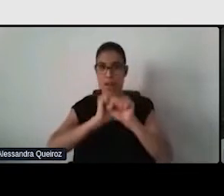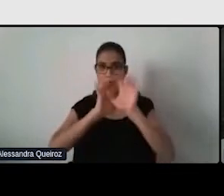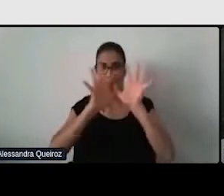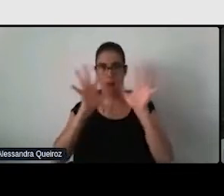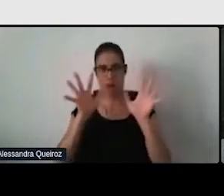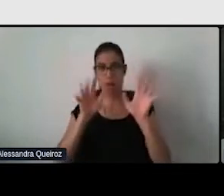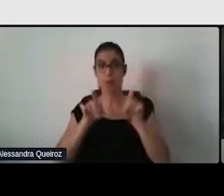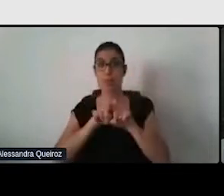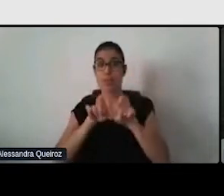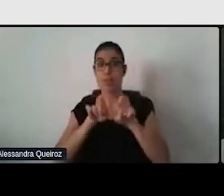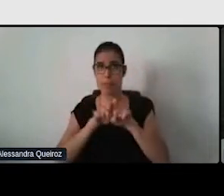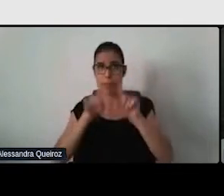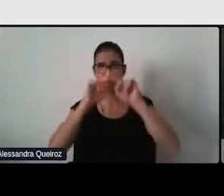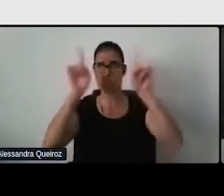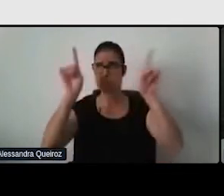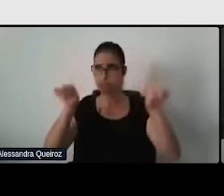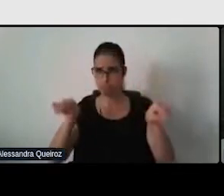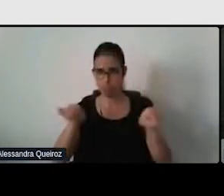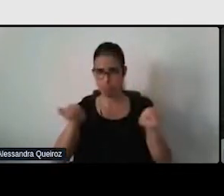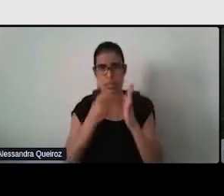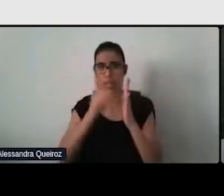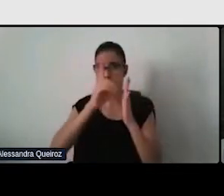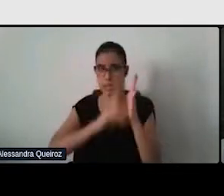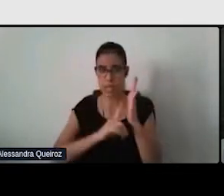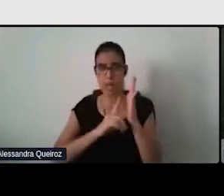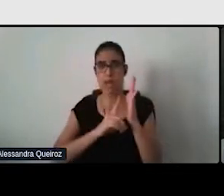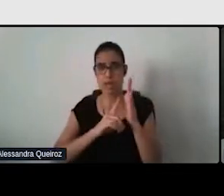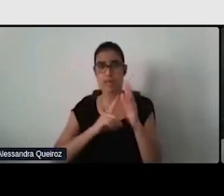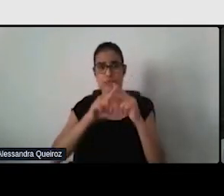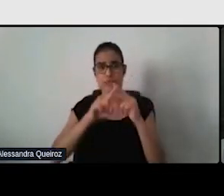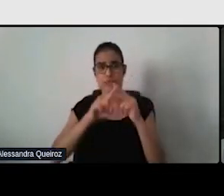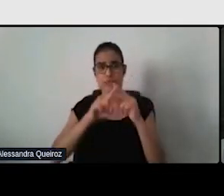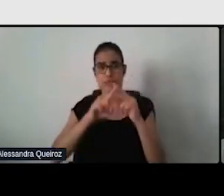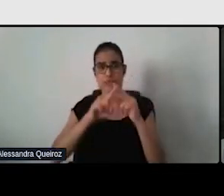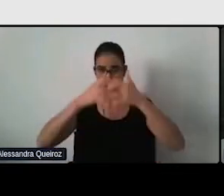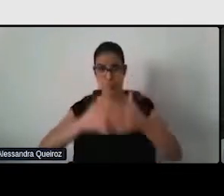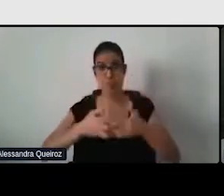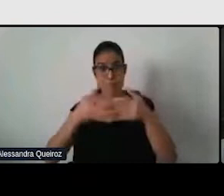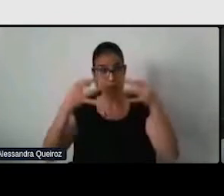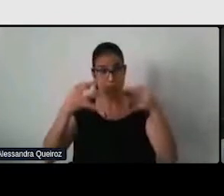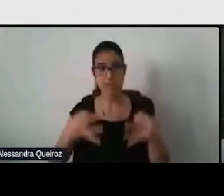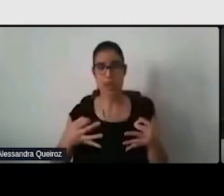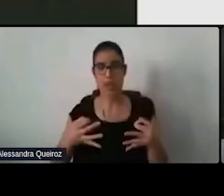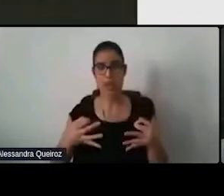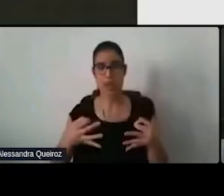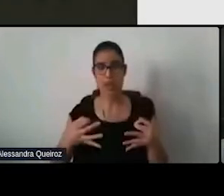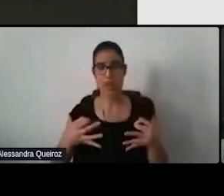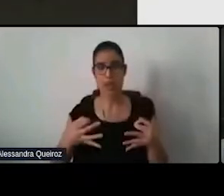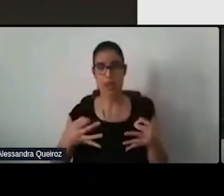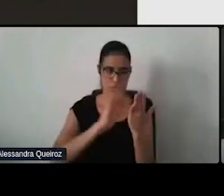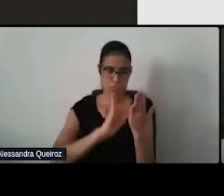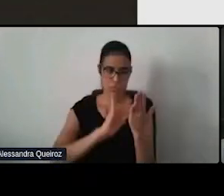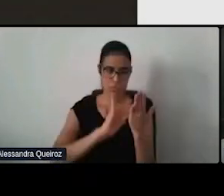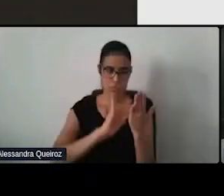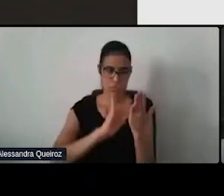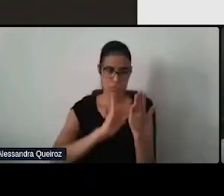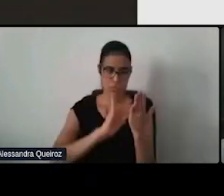design responsivo que seja funcional nos computadores, tablets, celulares.